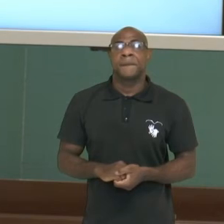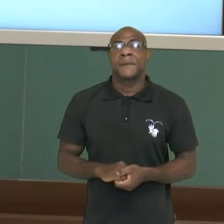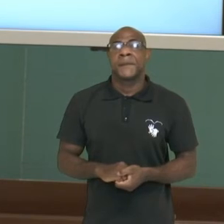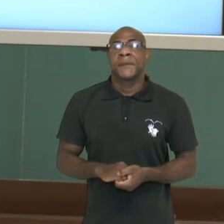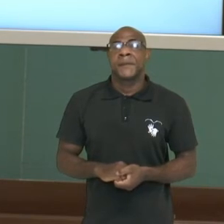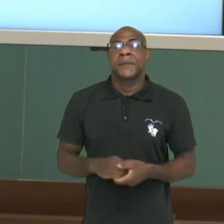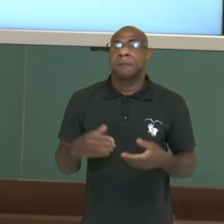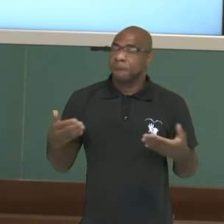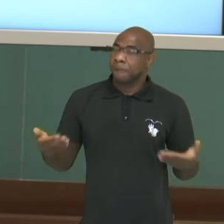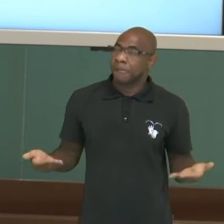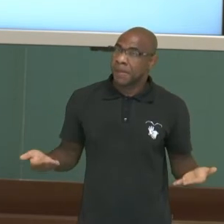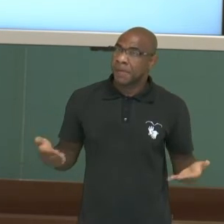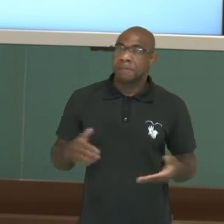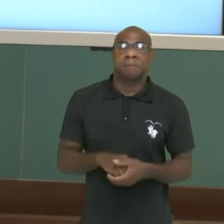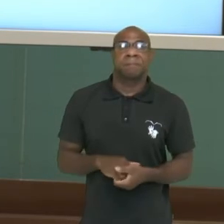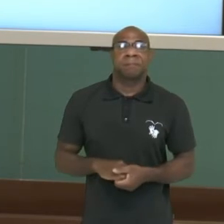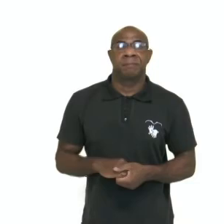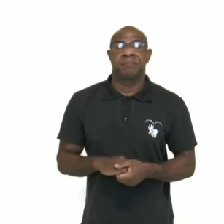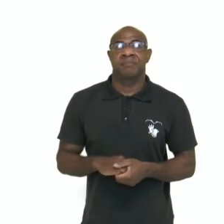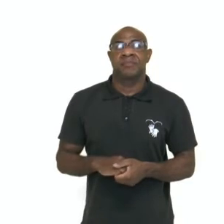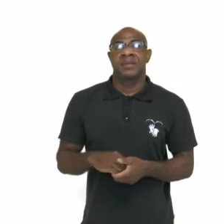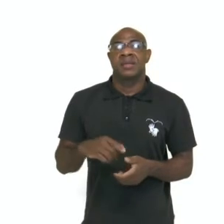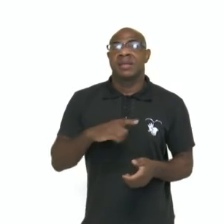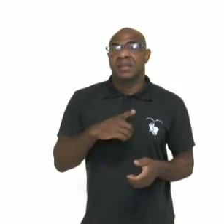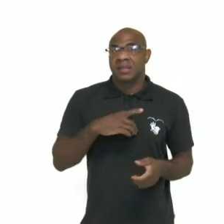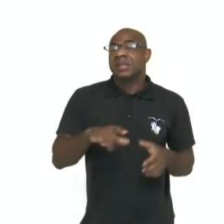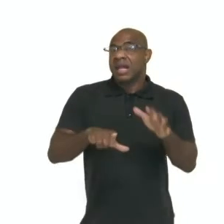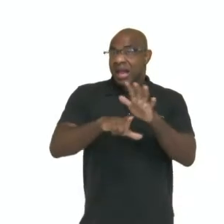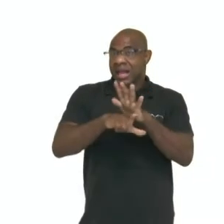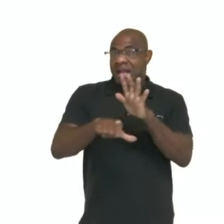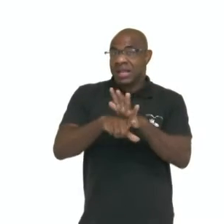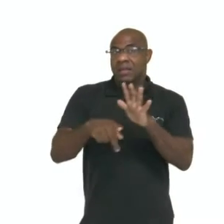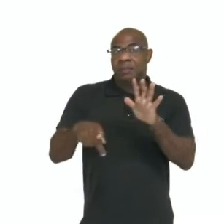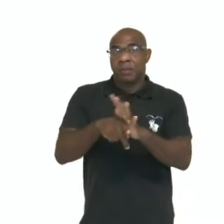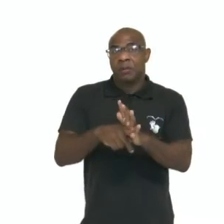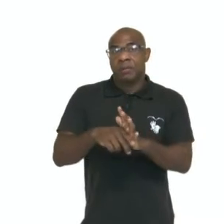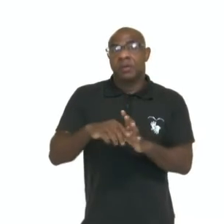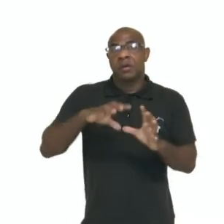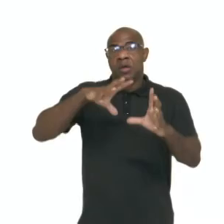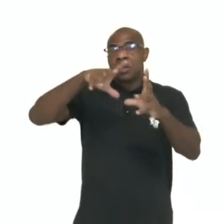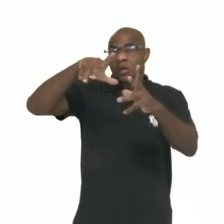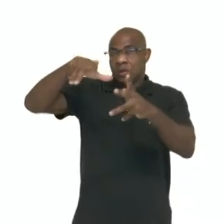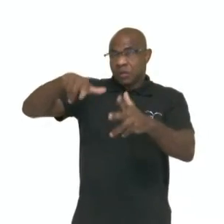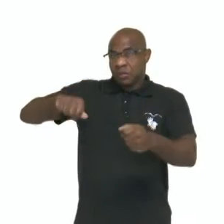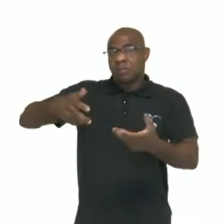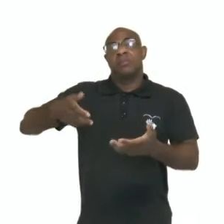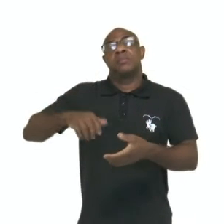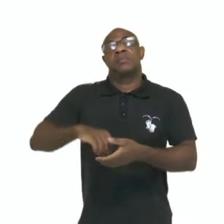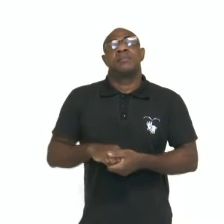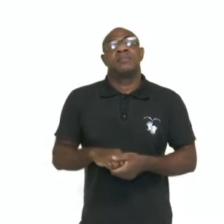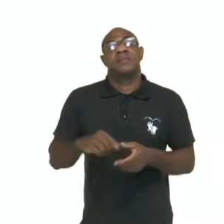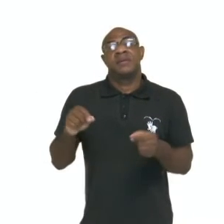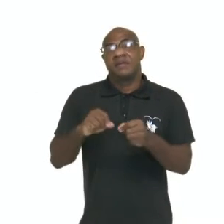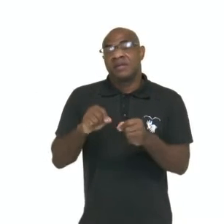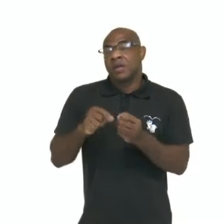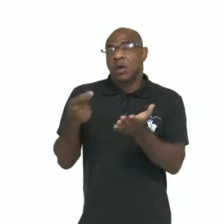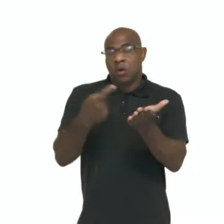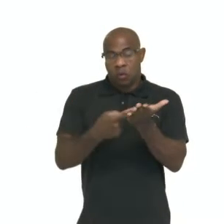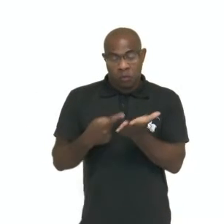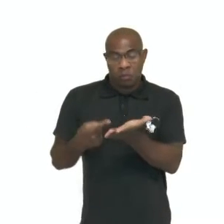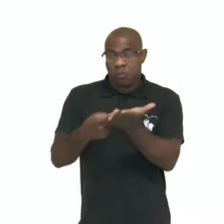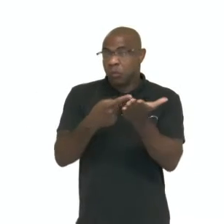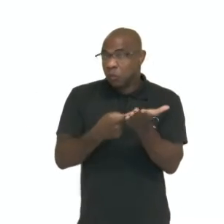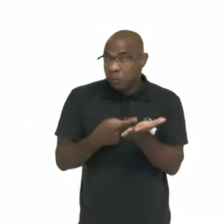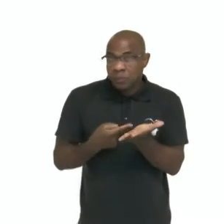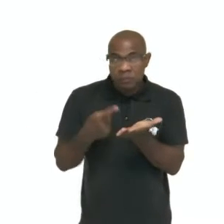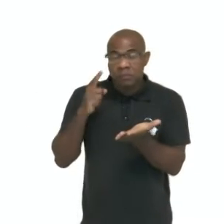aqui, ó. Apesar dessa extensa legislação, né, internacional, né, que foi feita aí por muitos acordos